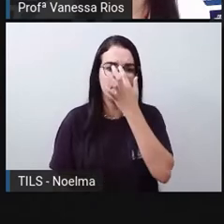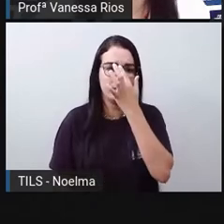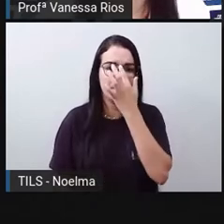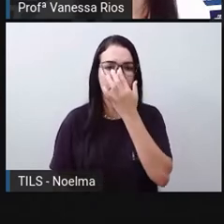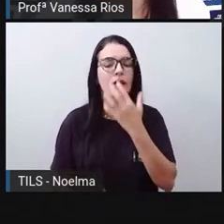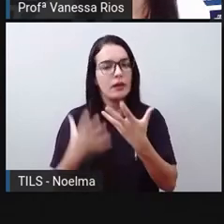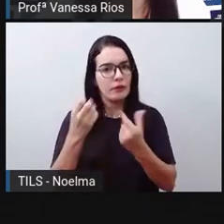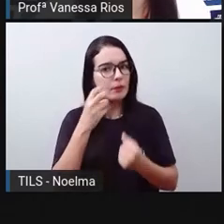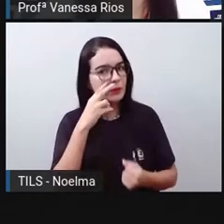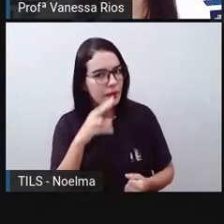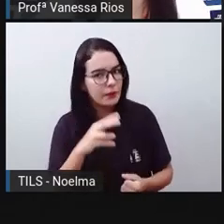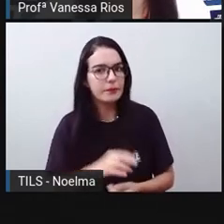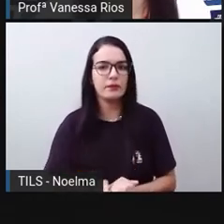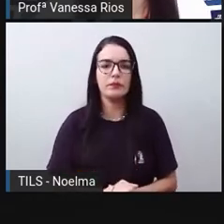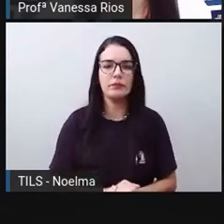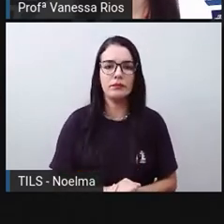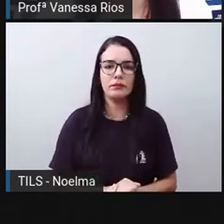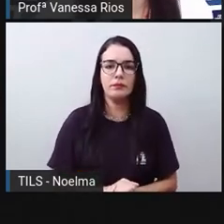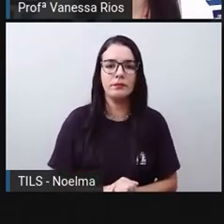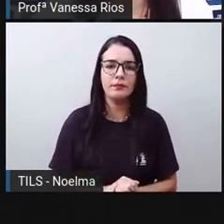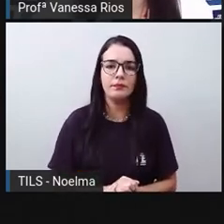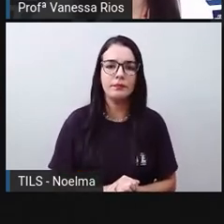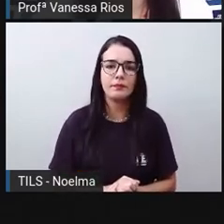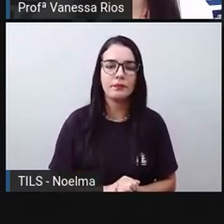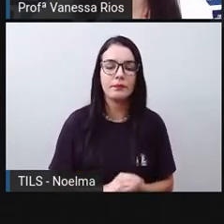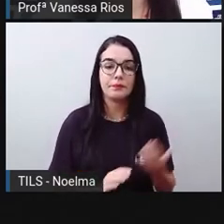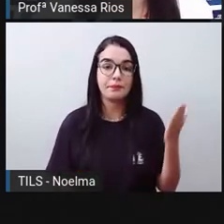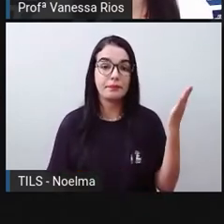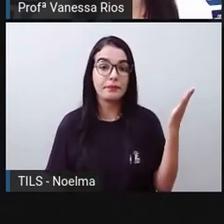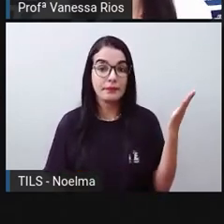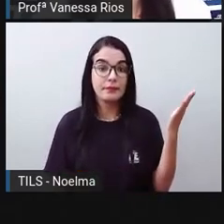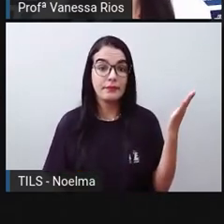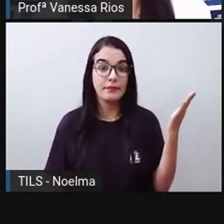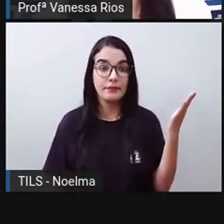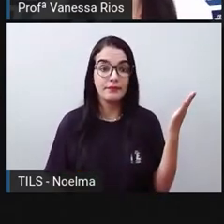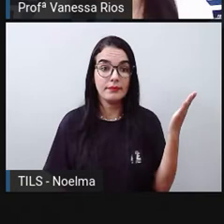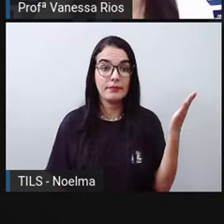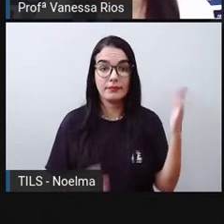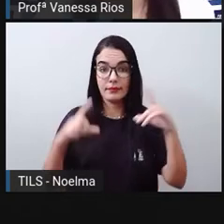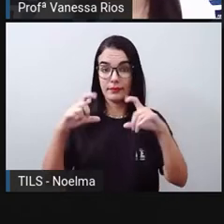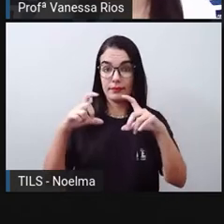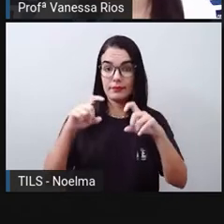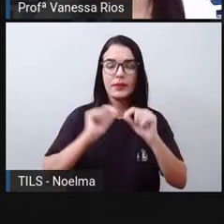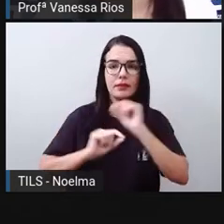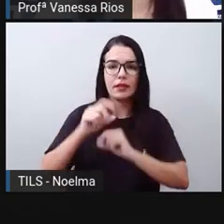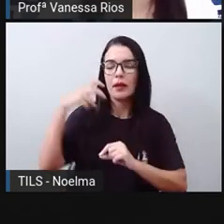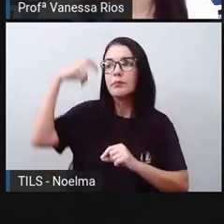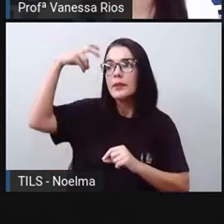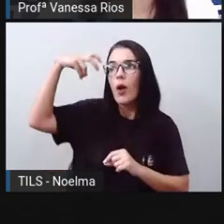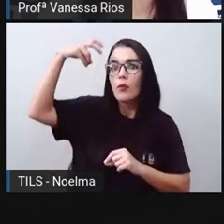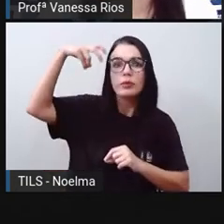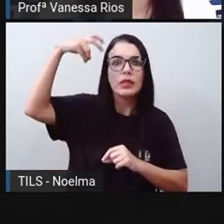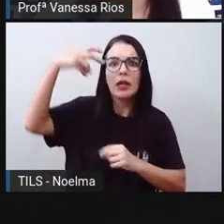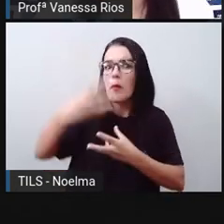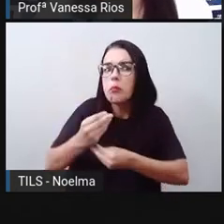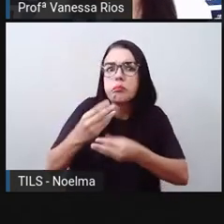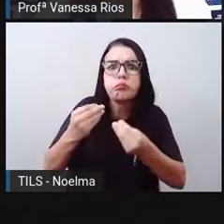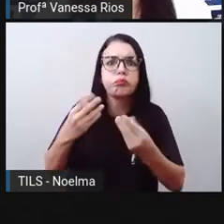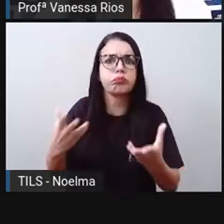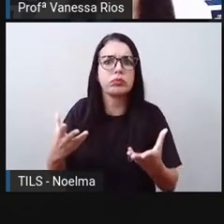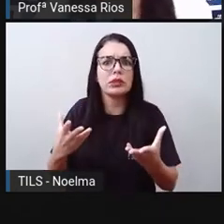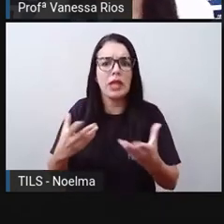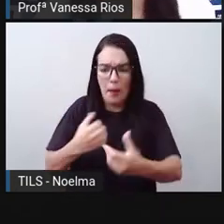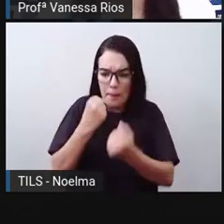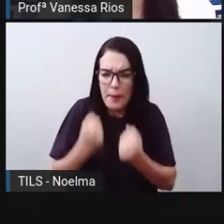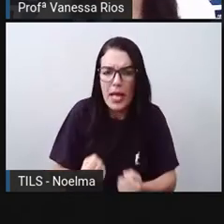Vamos ver, vamos observar. E aí a gente observa que esta preocupação excessiva com o